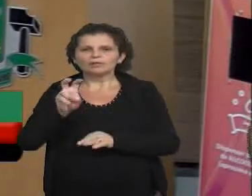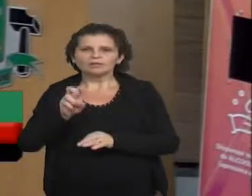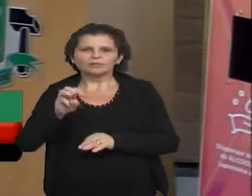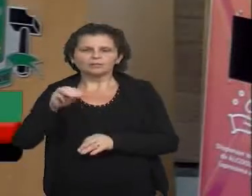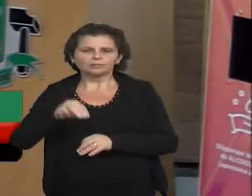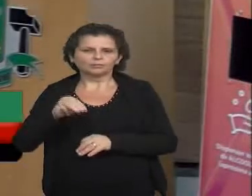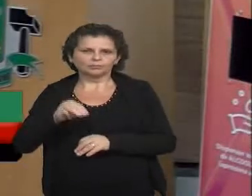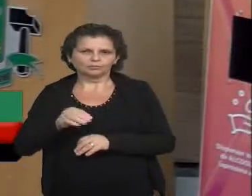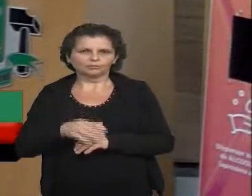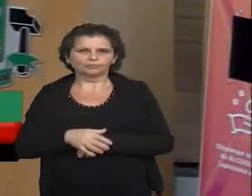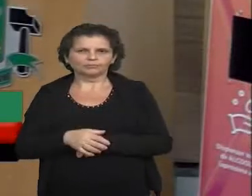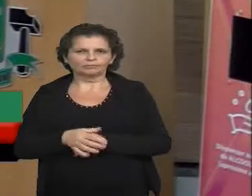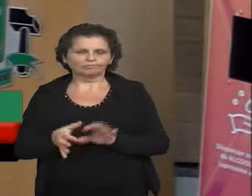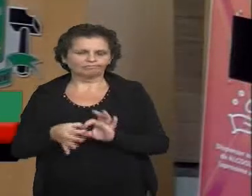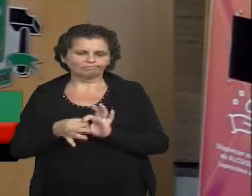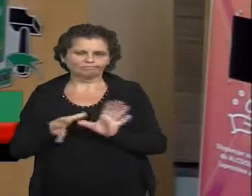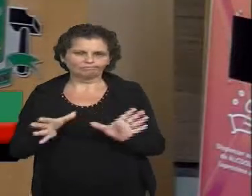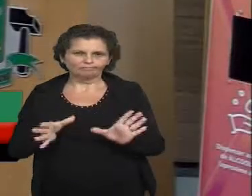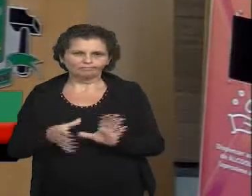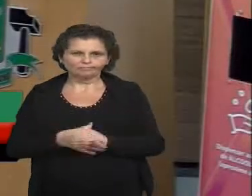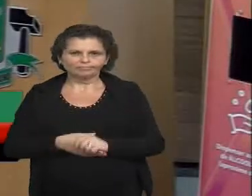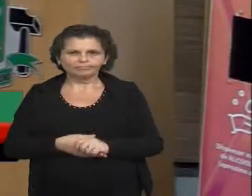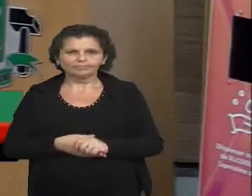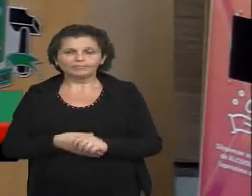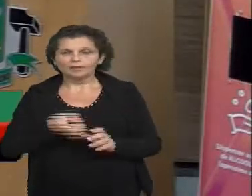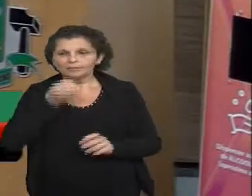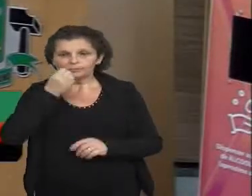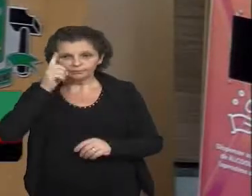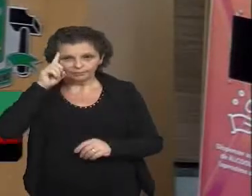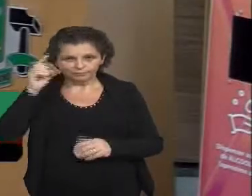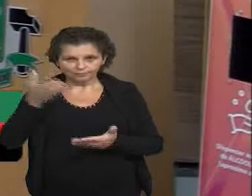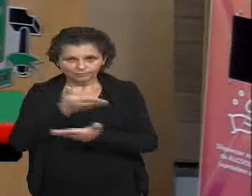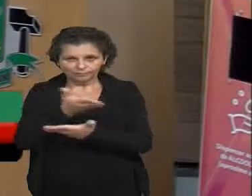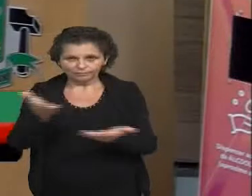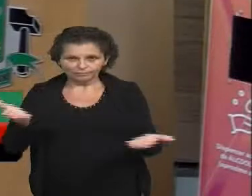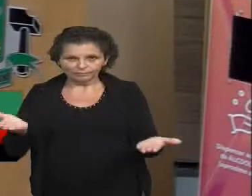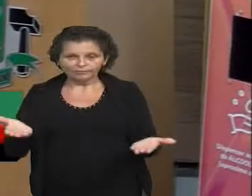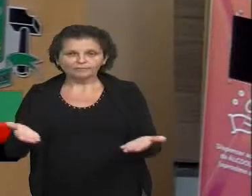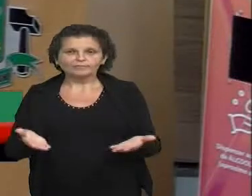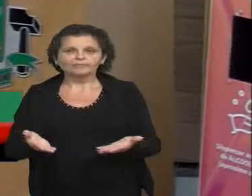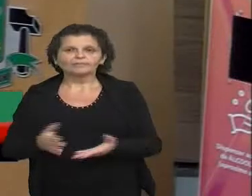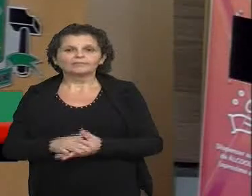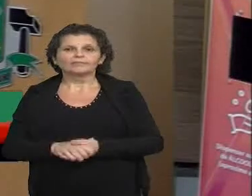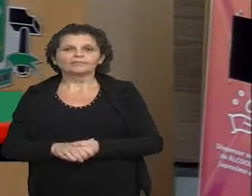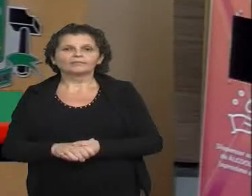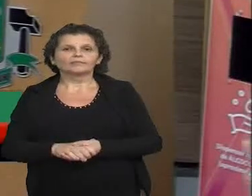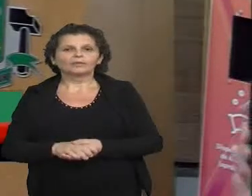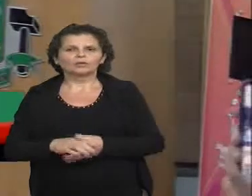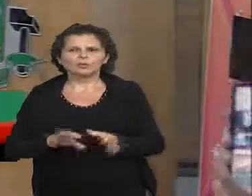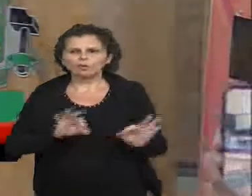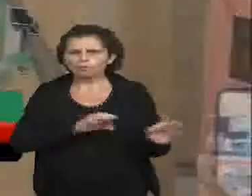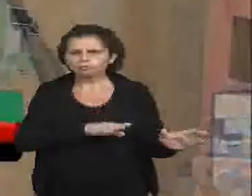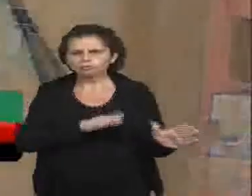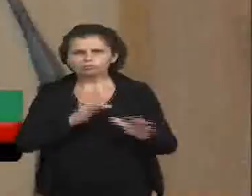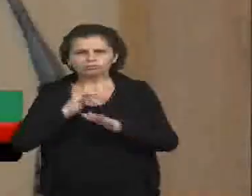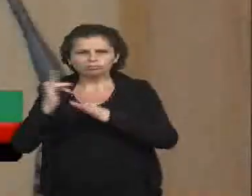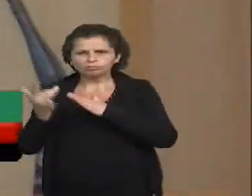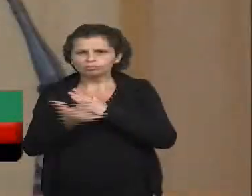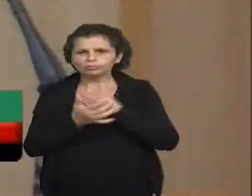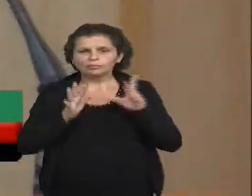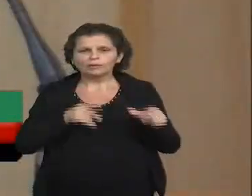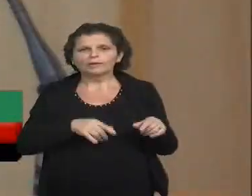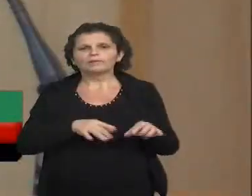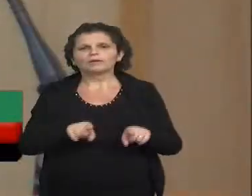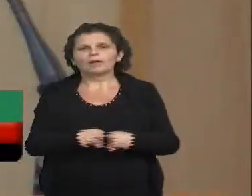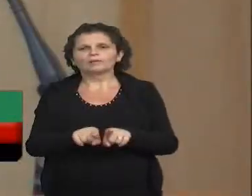Vossa Excelência, fique à vontade. Bom dia a todos, nobres pares, internautas, pessoal que está acompanhando a